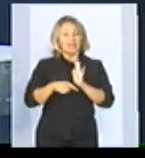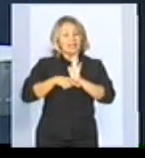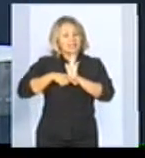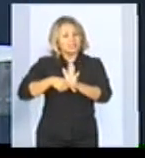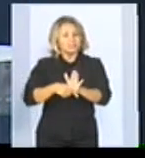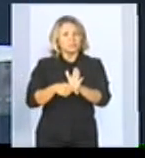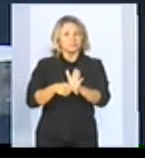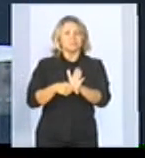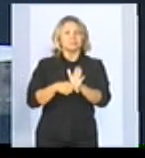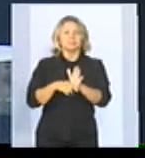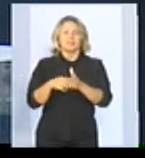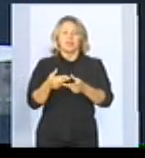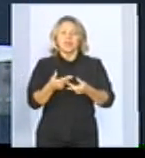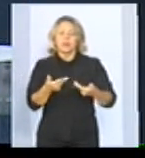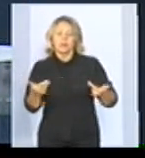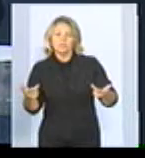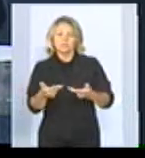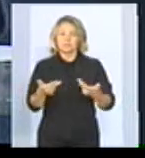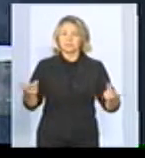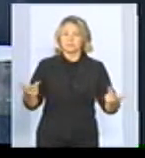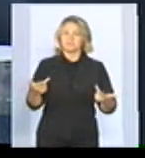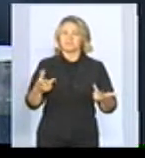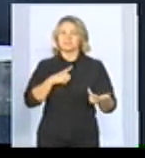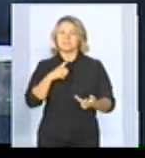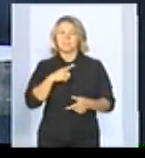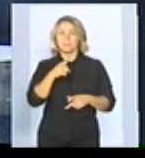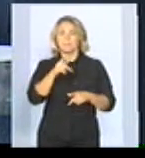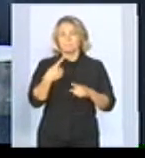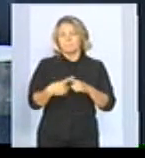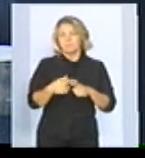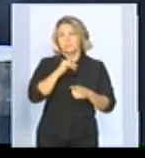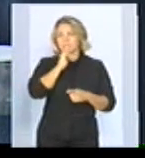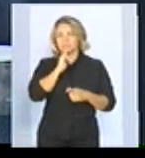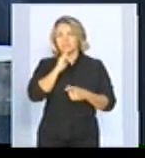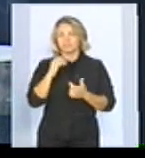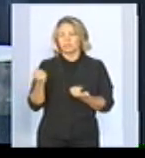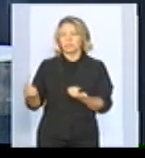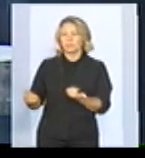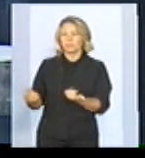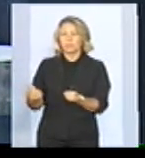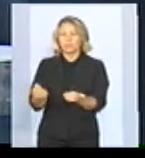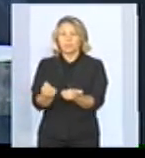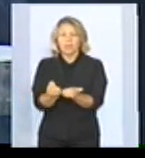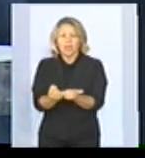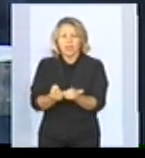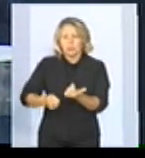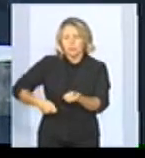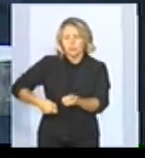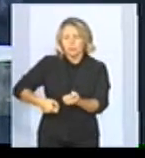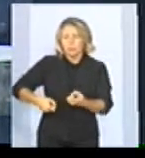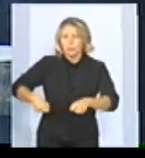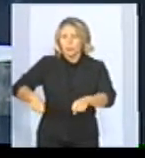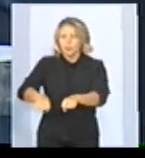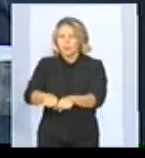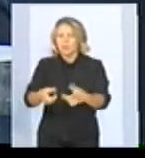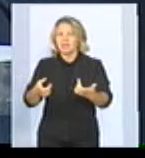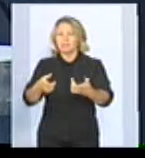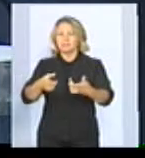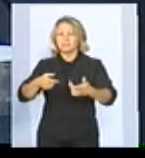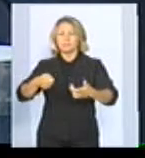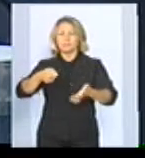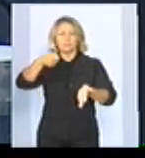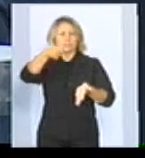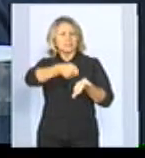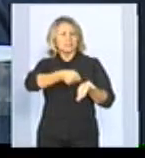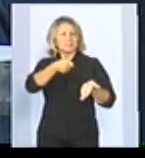nós tínhamos porque havia a lei do cabo a legislação era tratada por tecnologia A Lei do cabo um decreto que